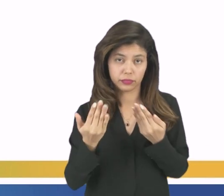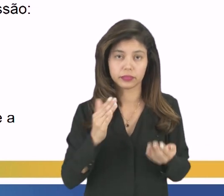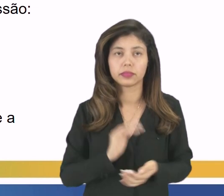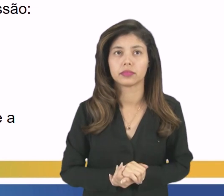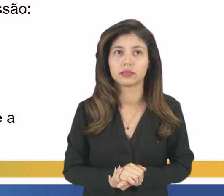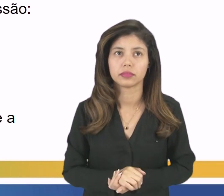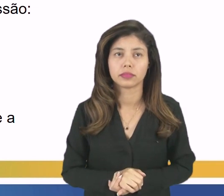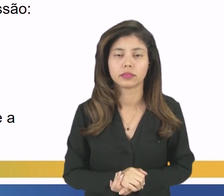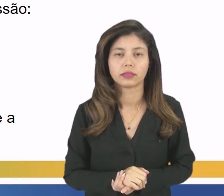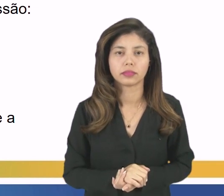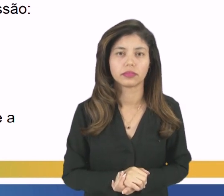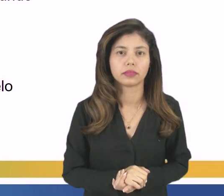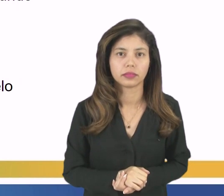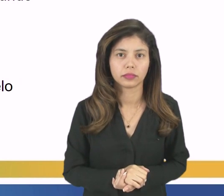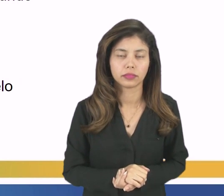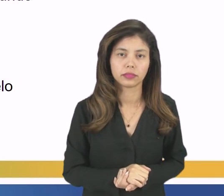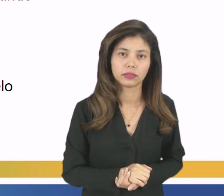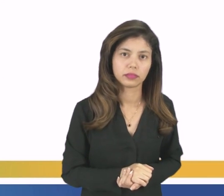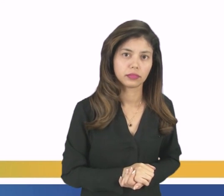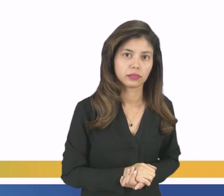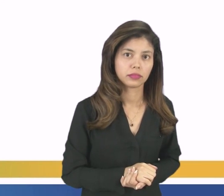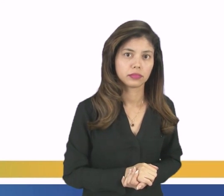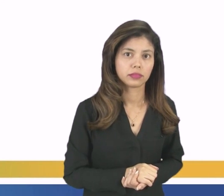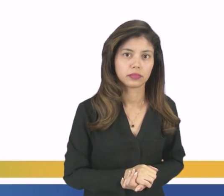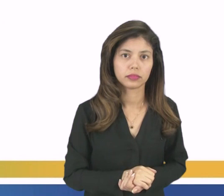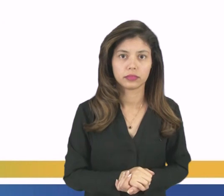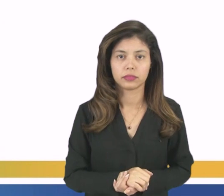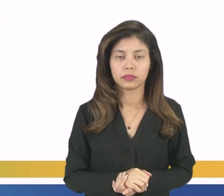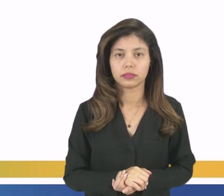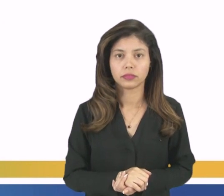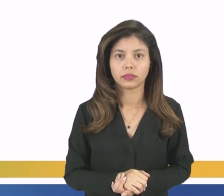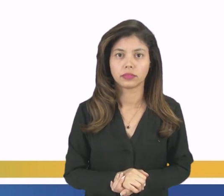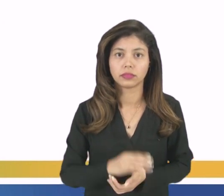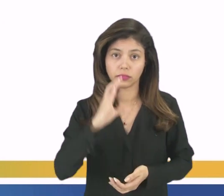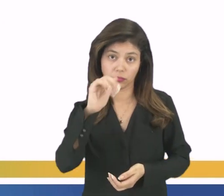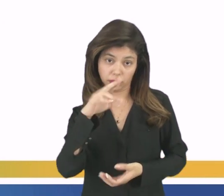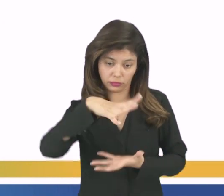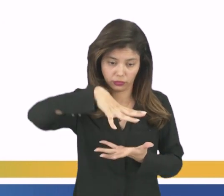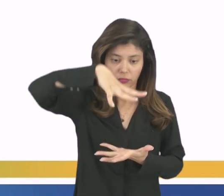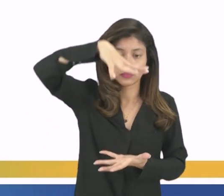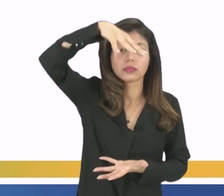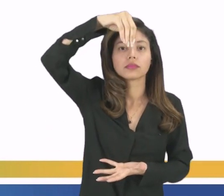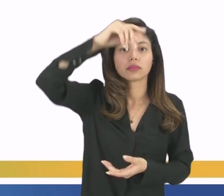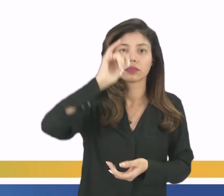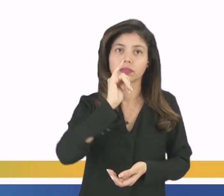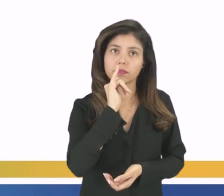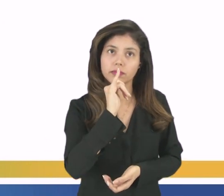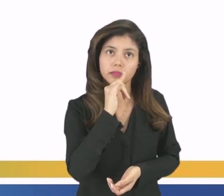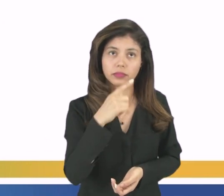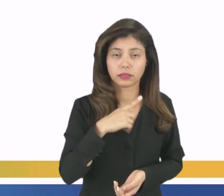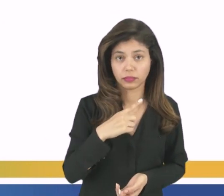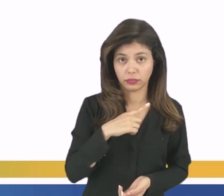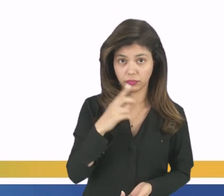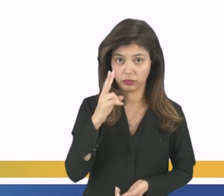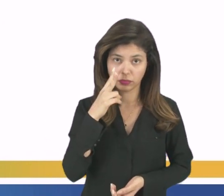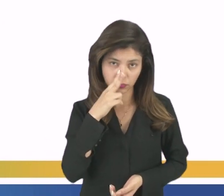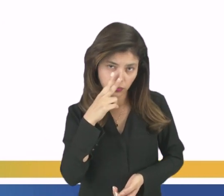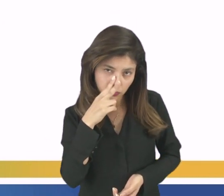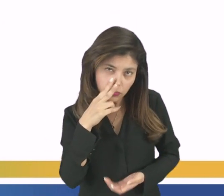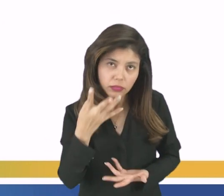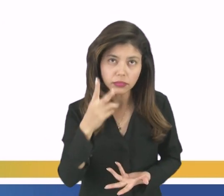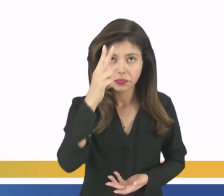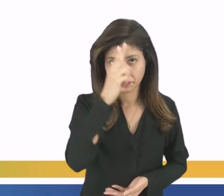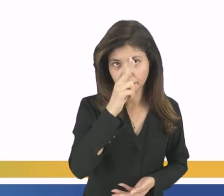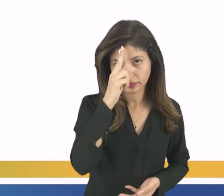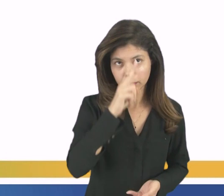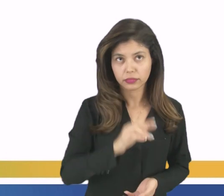questão, tá? Em relação ao cone, por exemplo, ó. Nós temos aqui uma coisa interessantíssima.